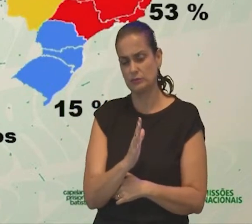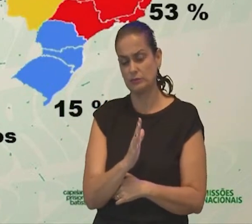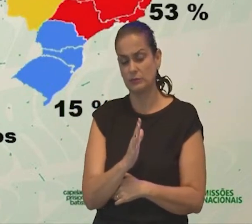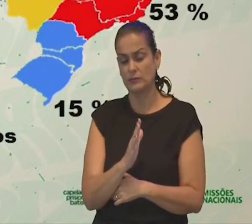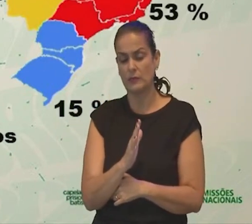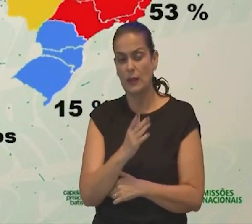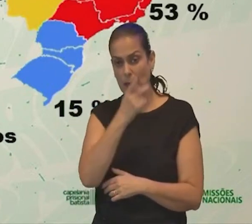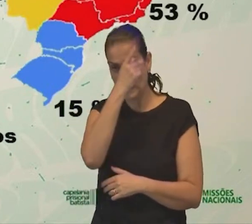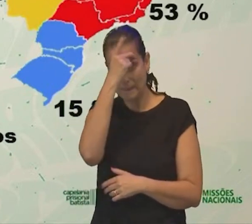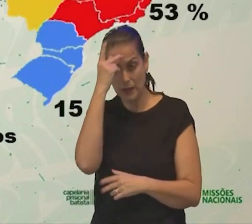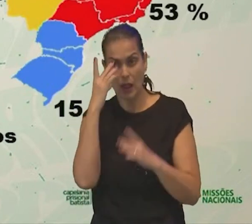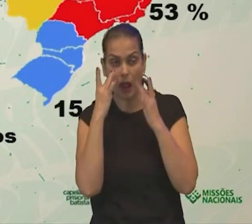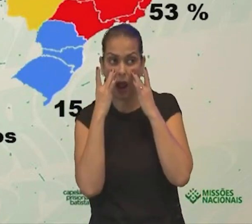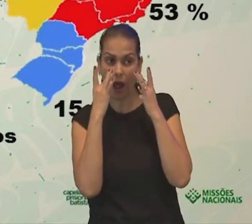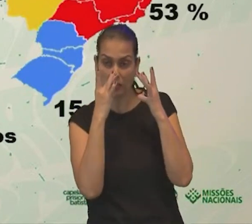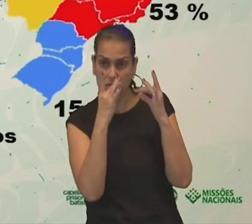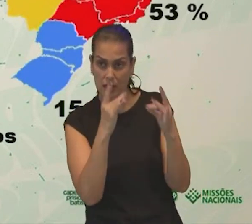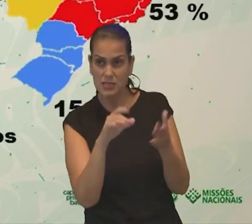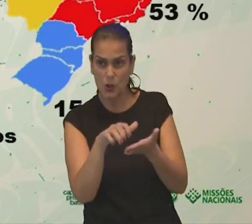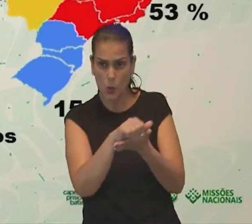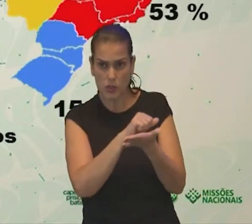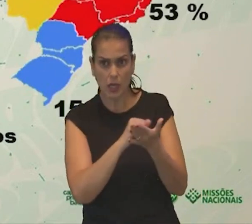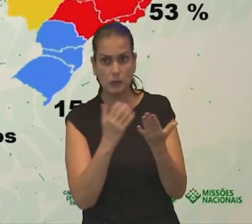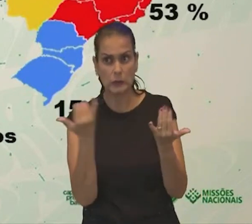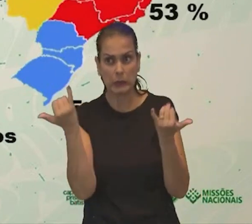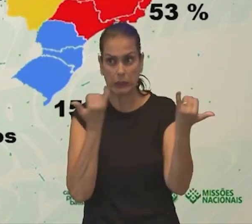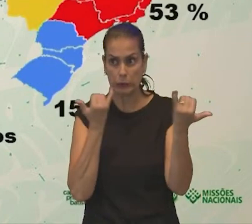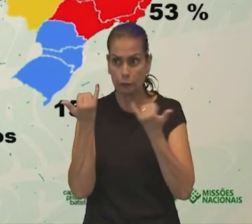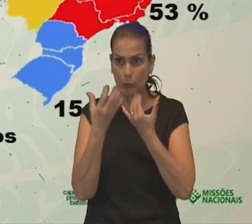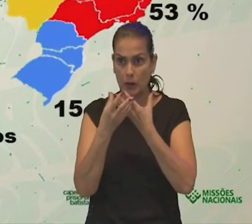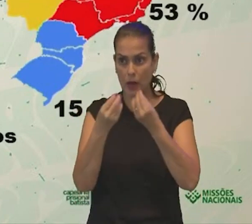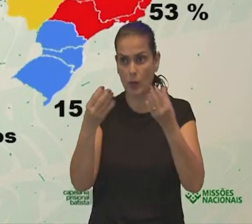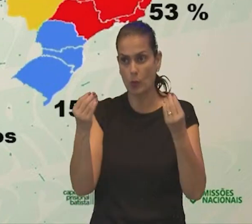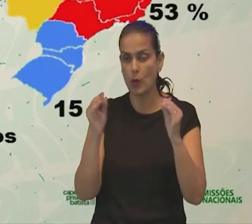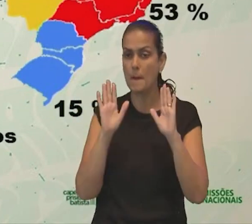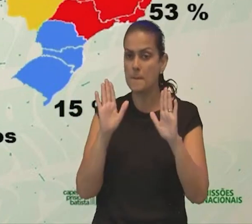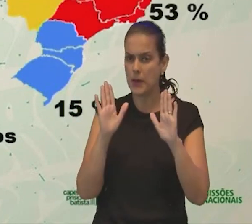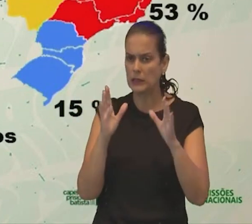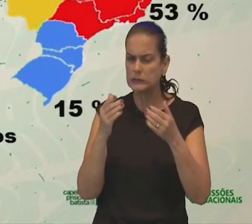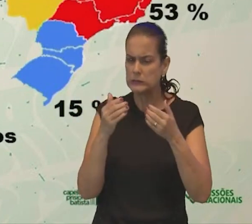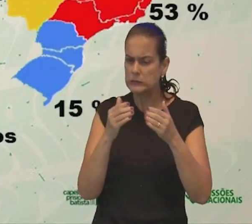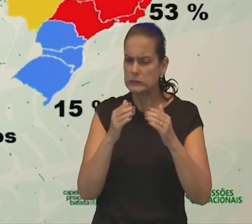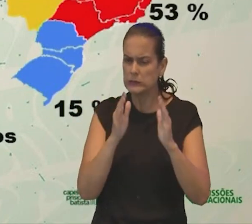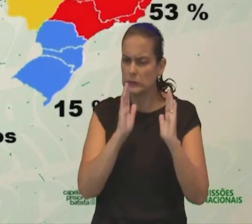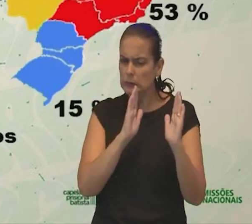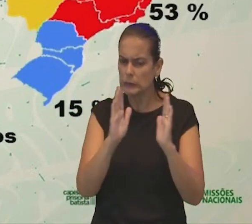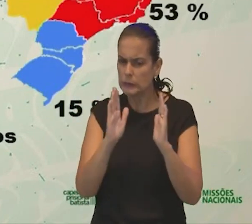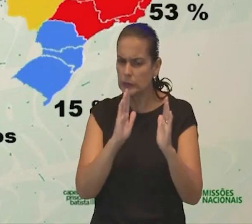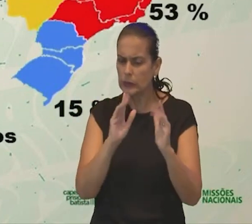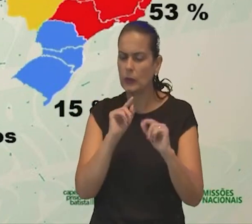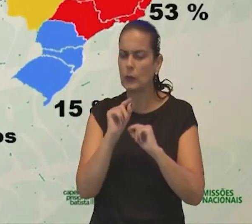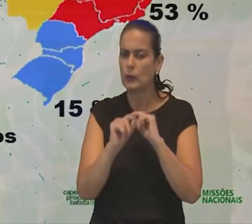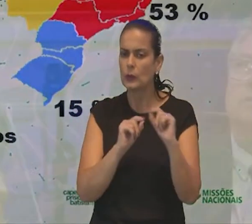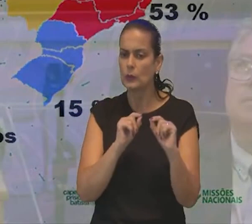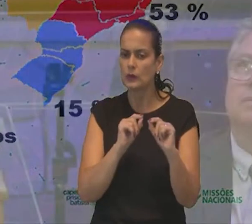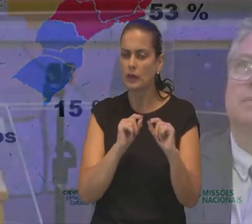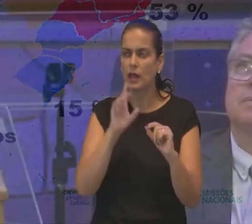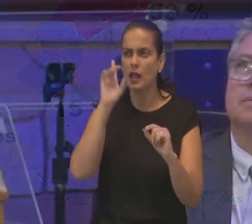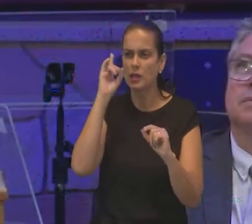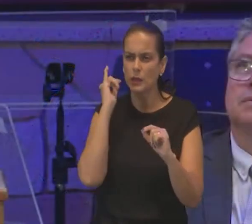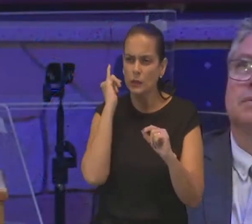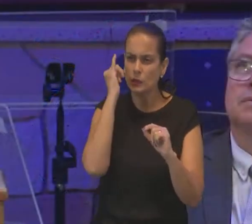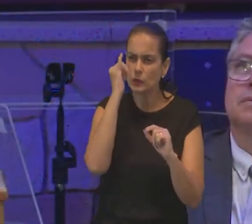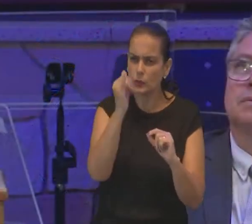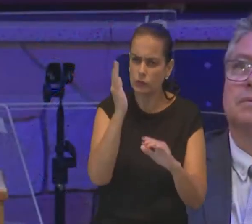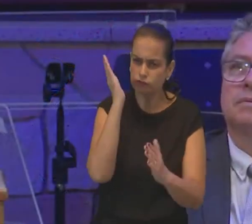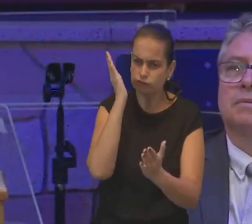irmãos, fiquem atentos, tanta informação no culto, mas guarde aí um espaçozinho para que Deus possa falar no